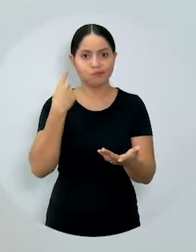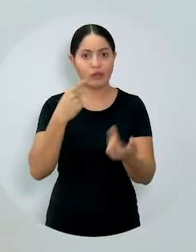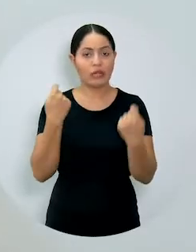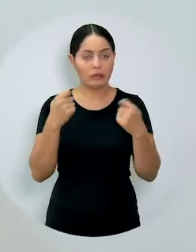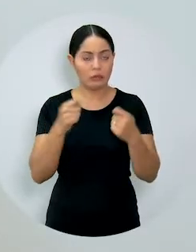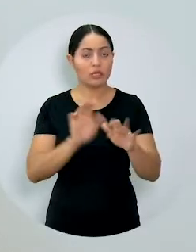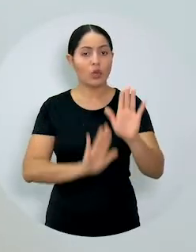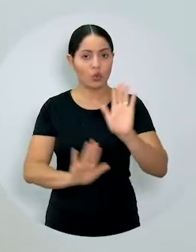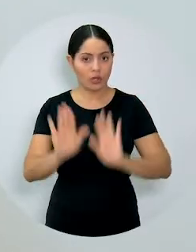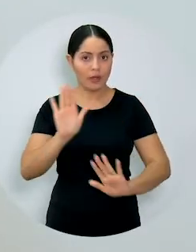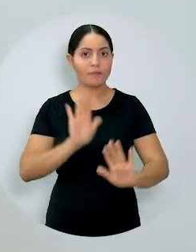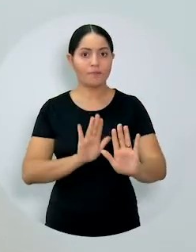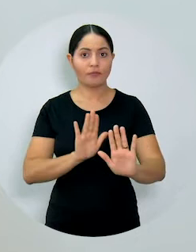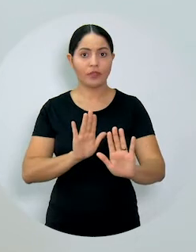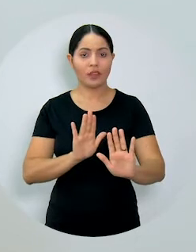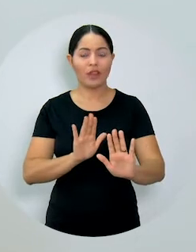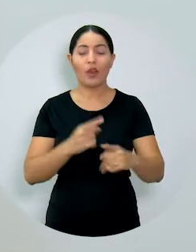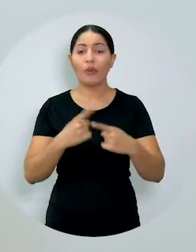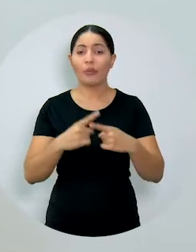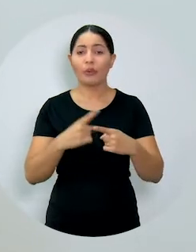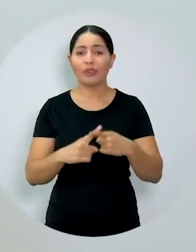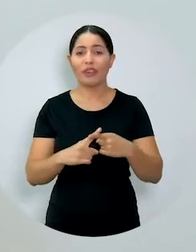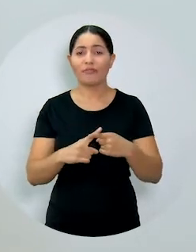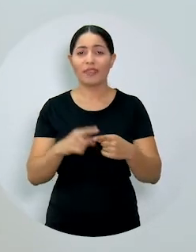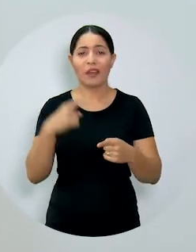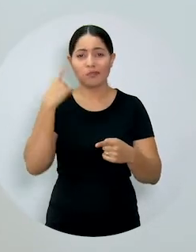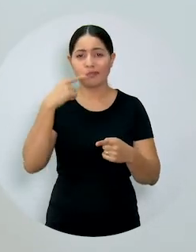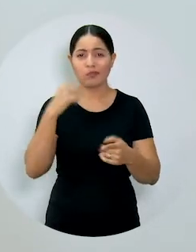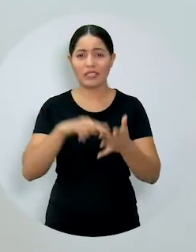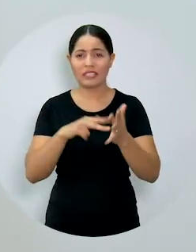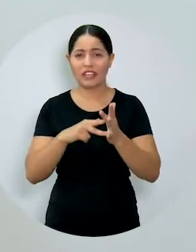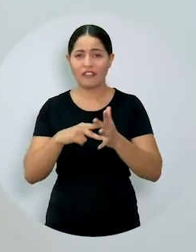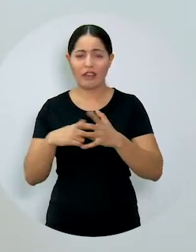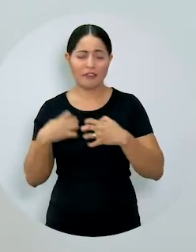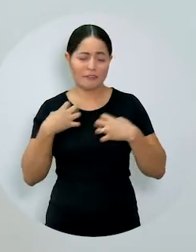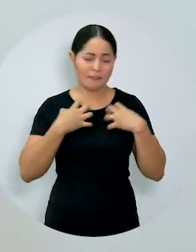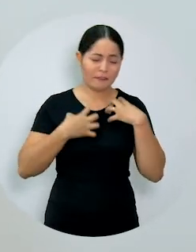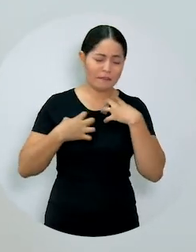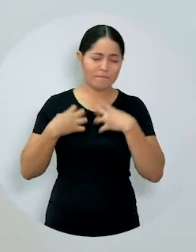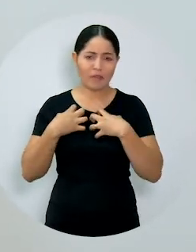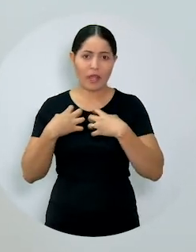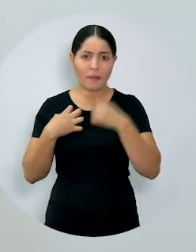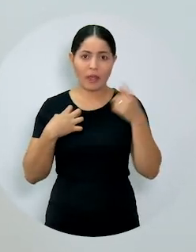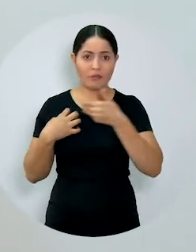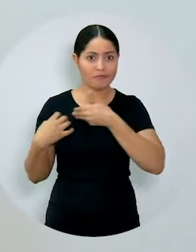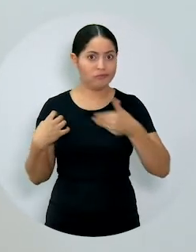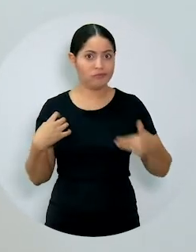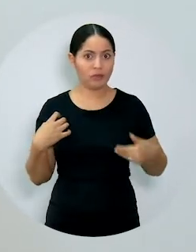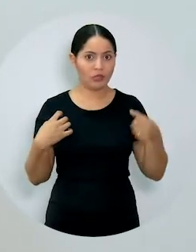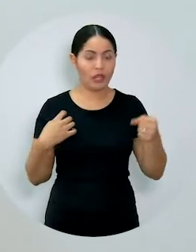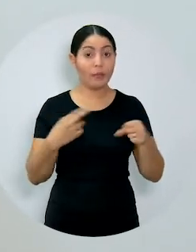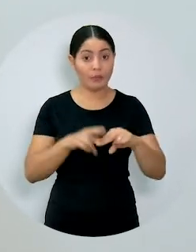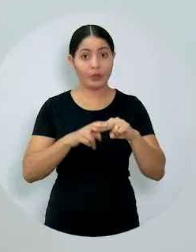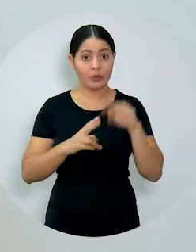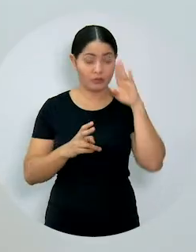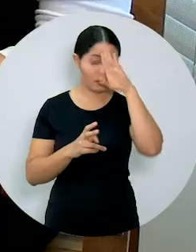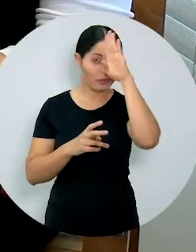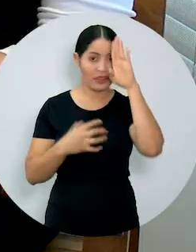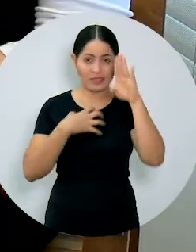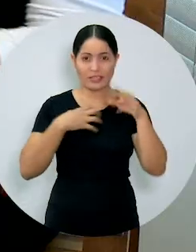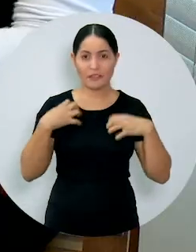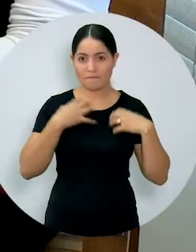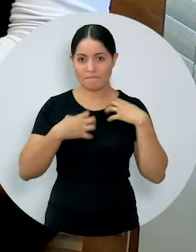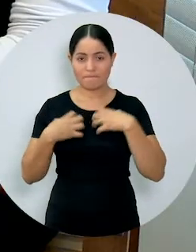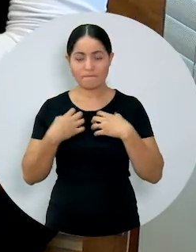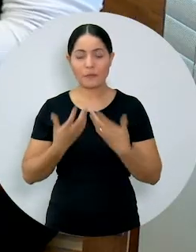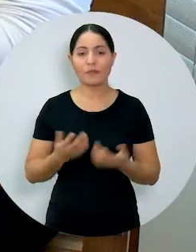advogado é incômodo. O advogado é incômodo ao poder. E por isso ele está sendo incômodo ao presidente Bolsonaro, né?